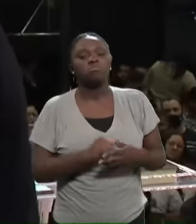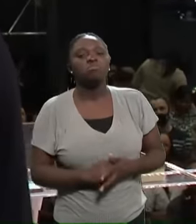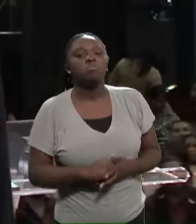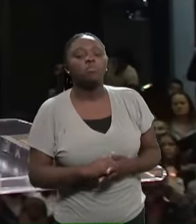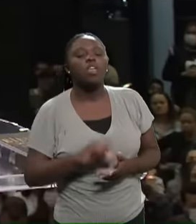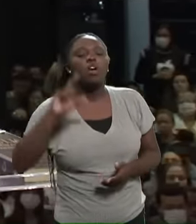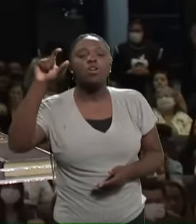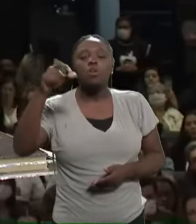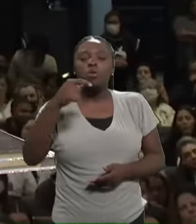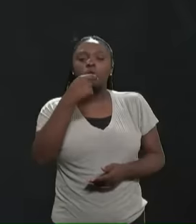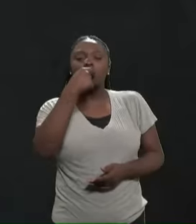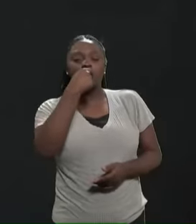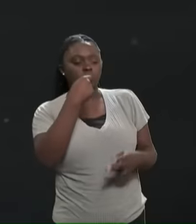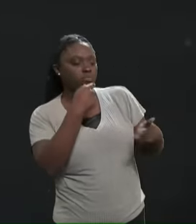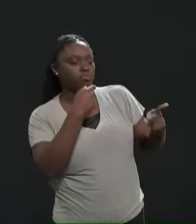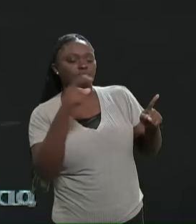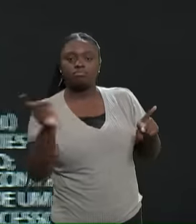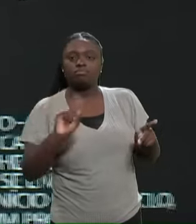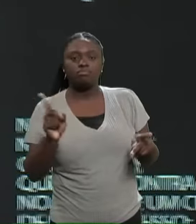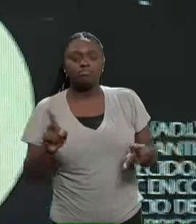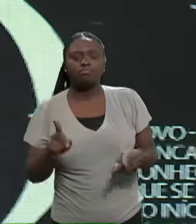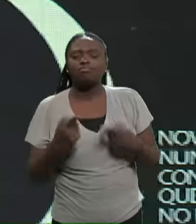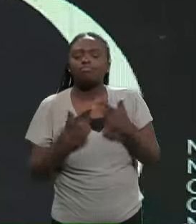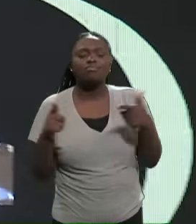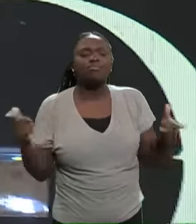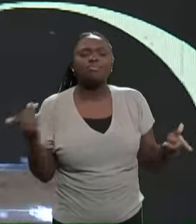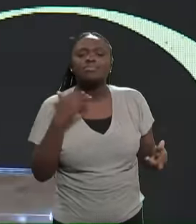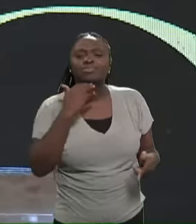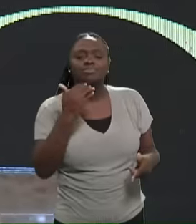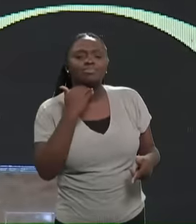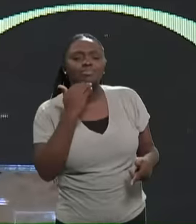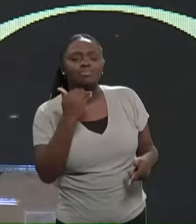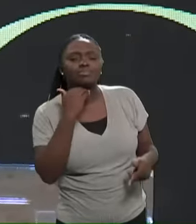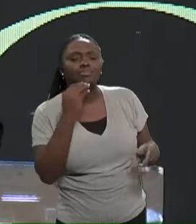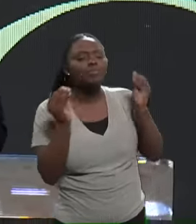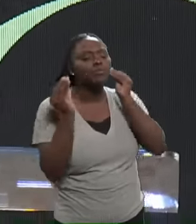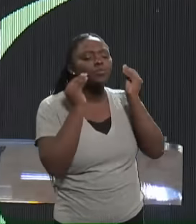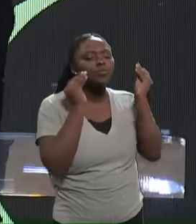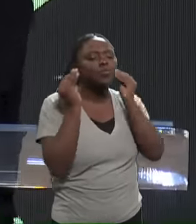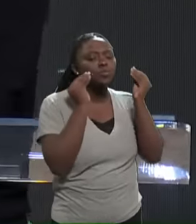dele. Ele não tinha alguém para colocar benchinho nele.